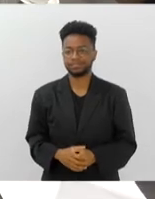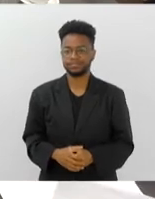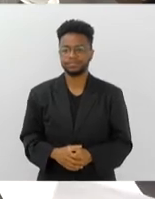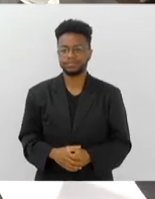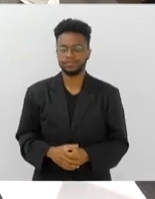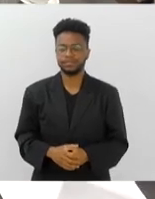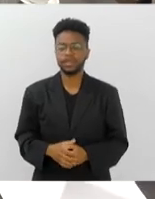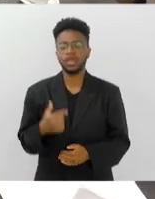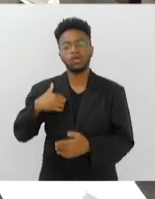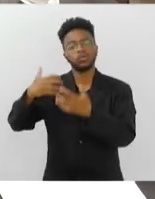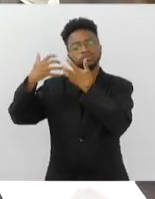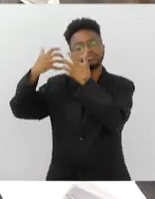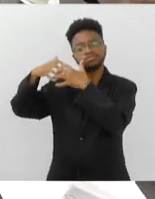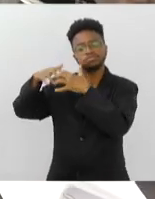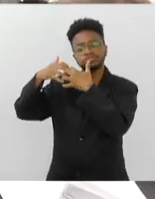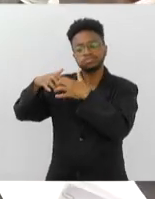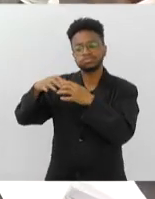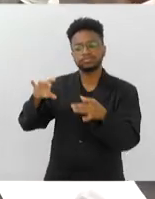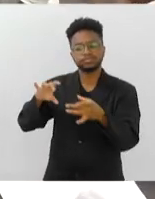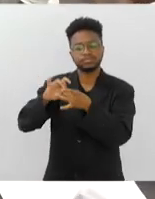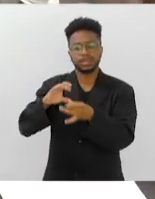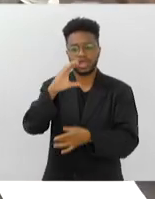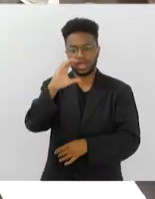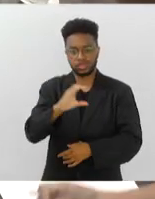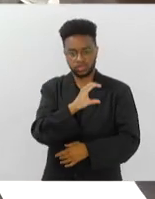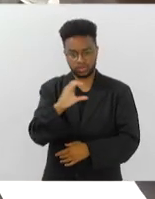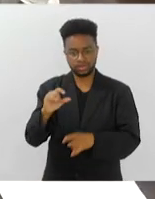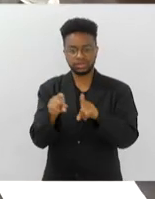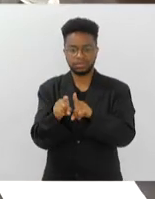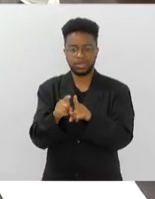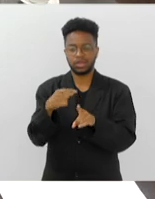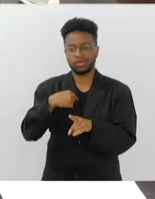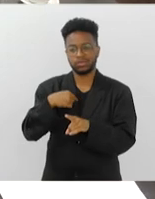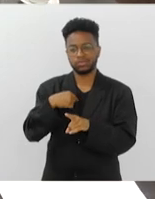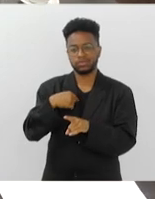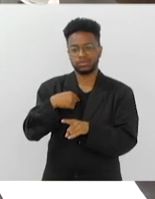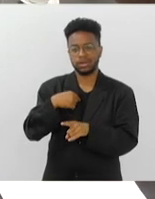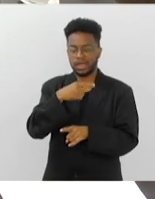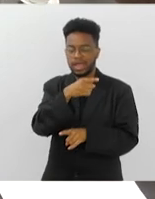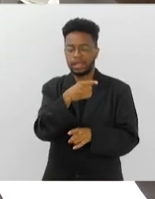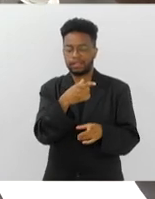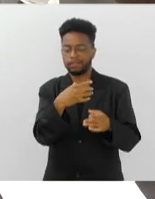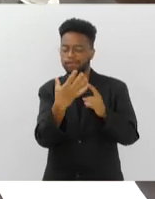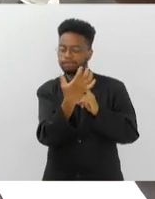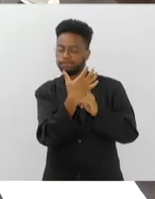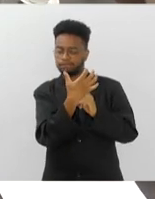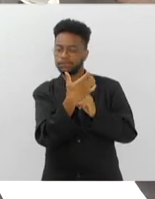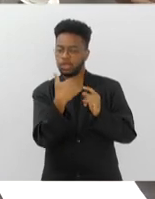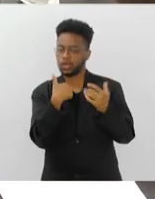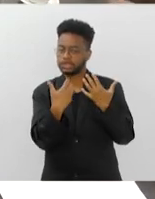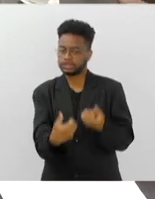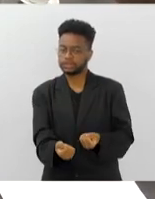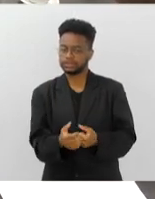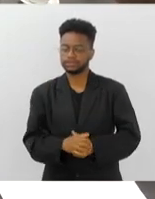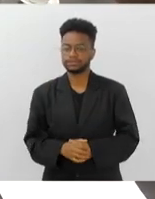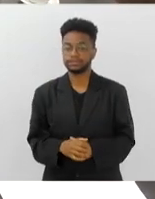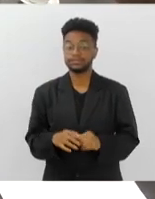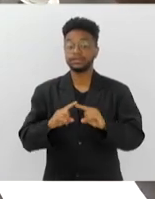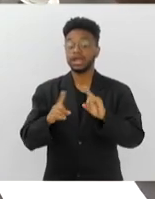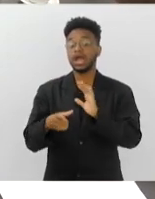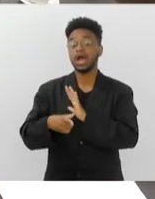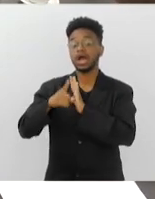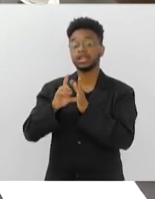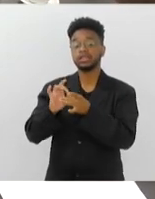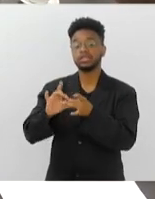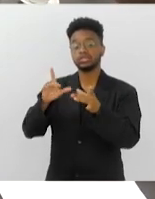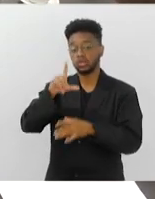Eu fiz uma reflexão católica também, católica. Voltei atrás no coração. Me convenceu. Fred Pacheco me convenceu. Mas antes de passar a palavra ao deputado Luiz Paulo, o